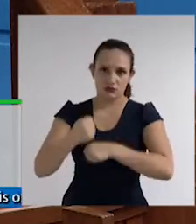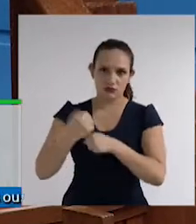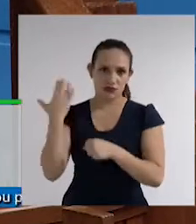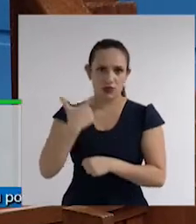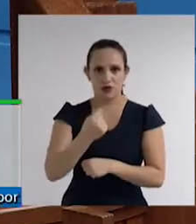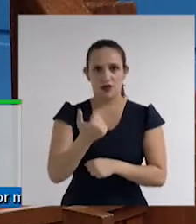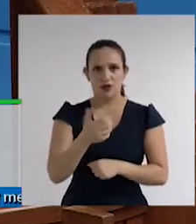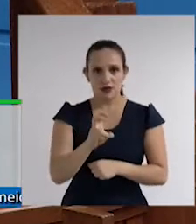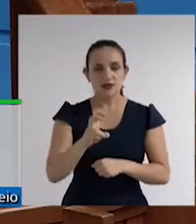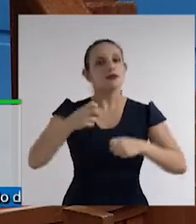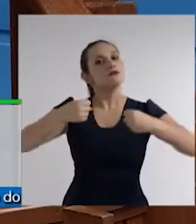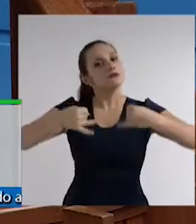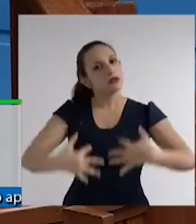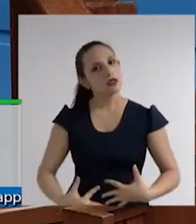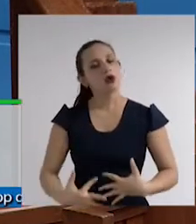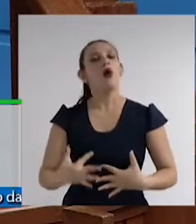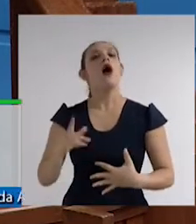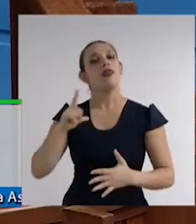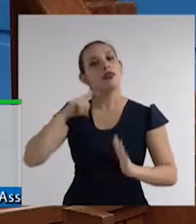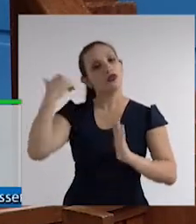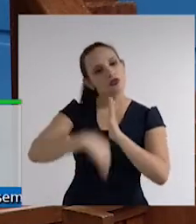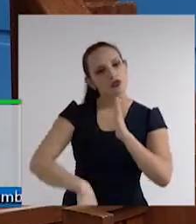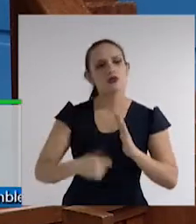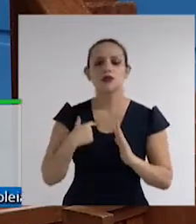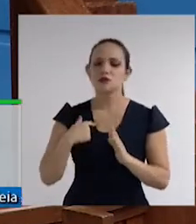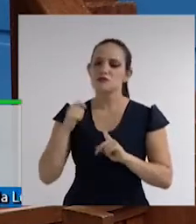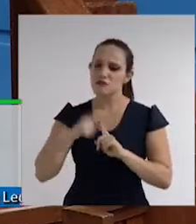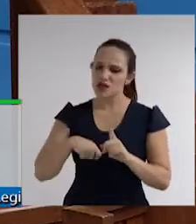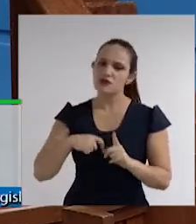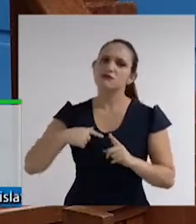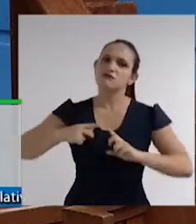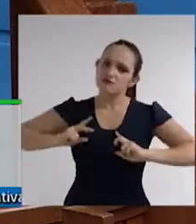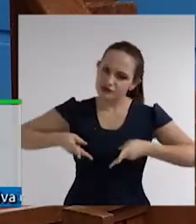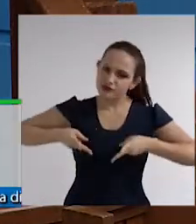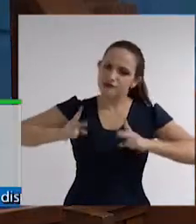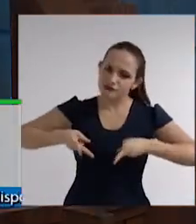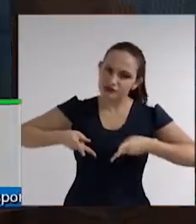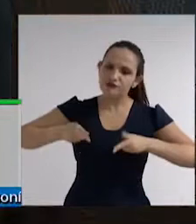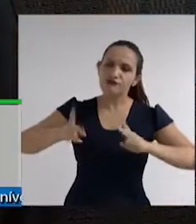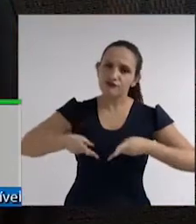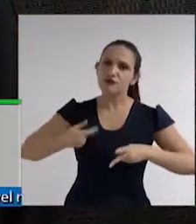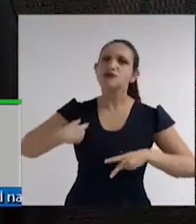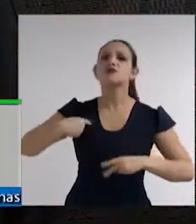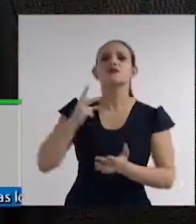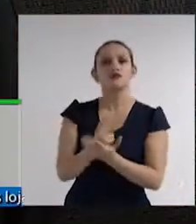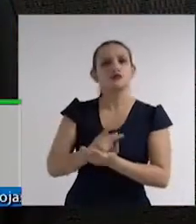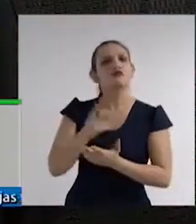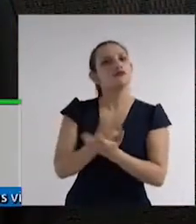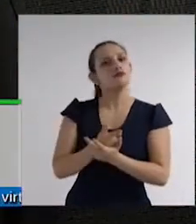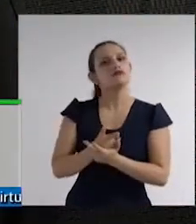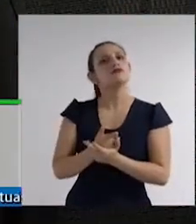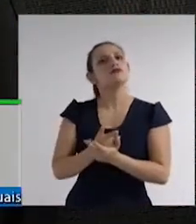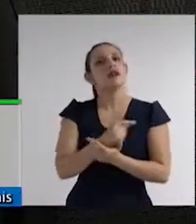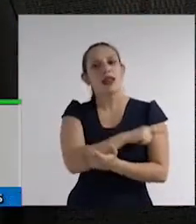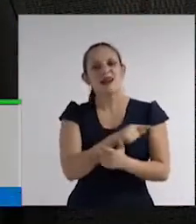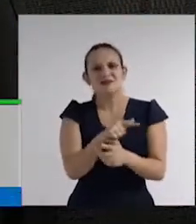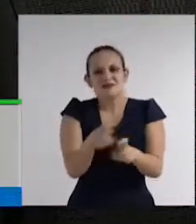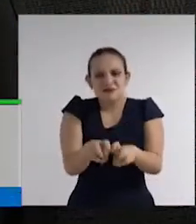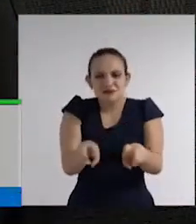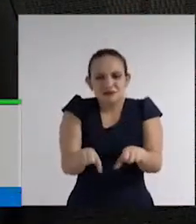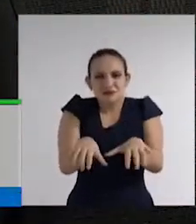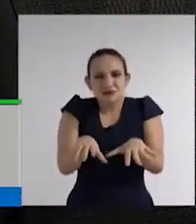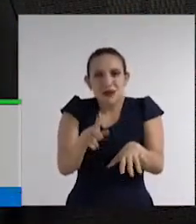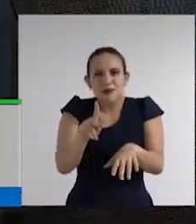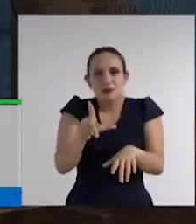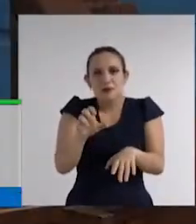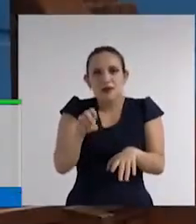a gente acompanhava mês a mês, deputada Amara, com pauta definida lá no plenarinho, a gente se reunia, não baixou o